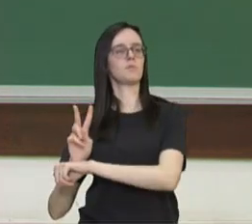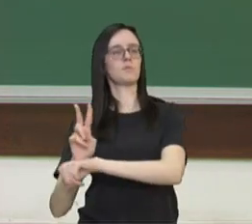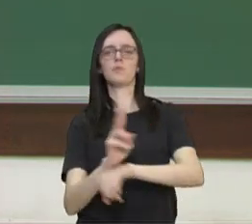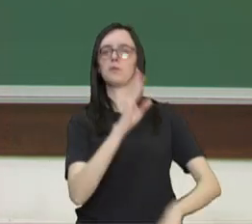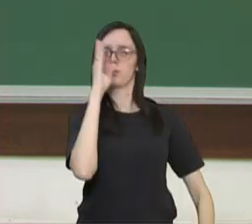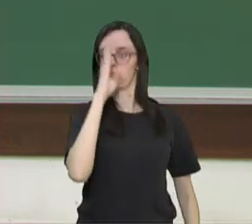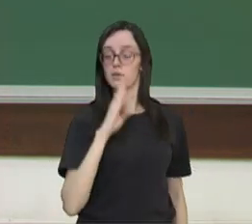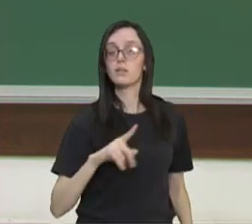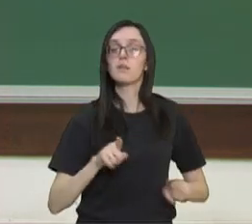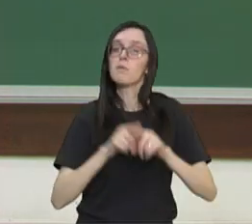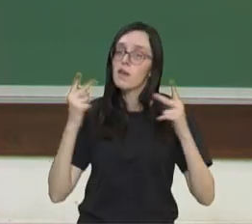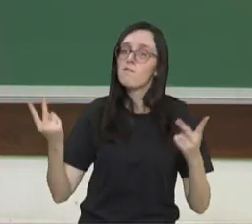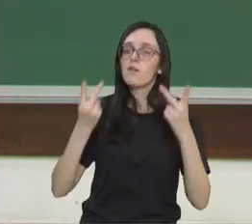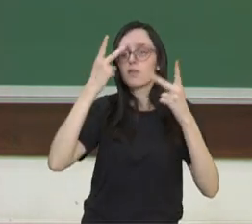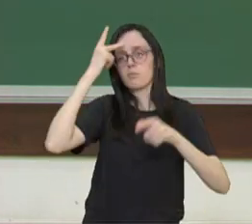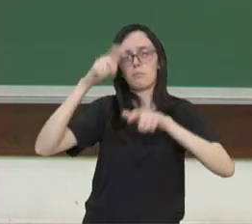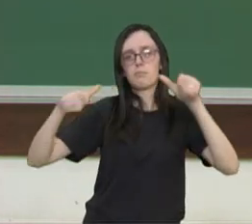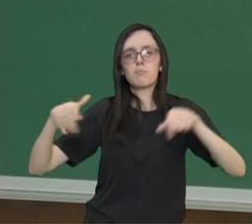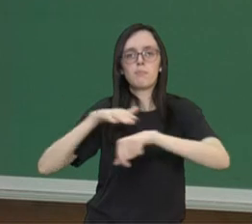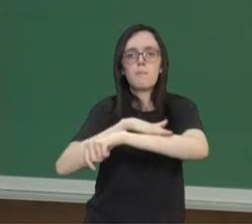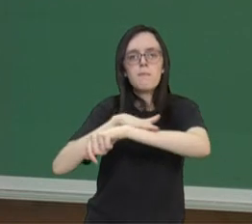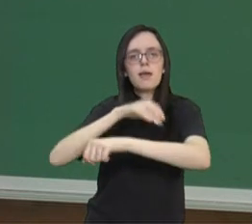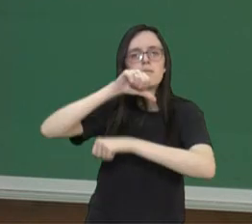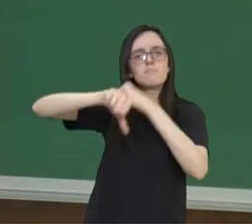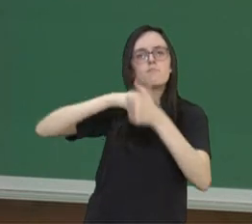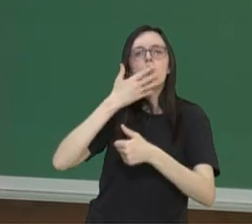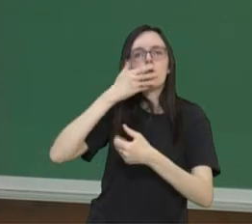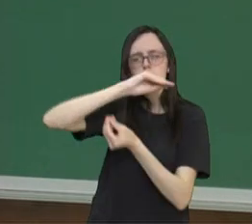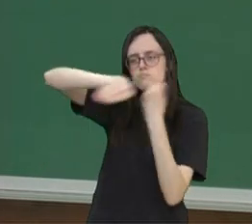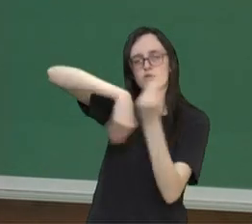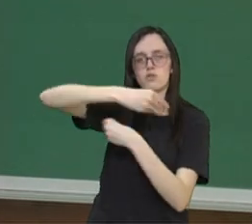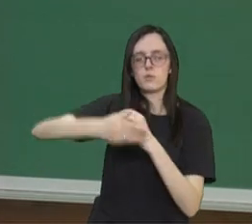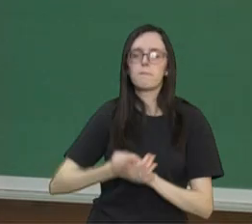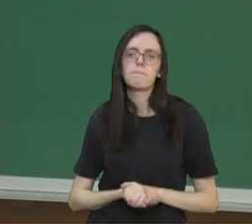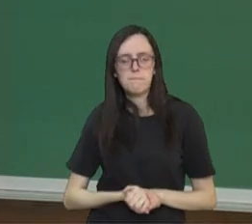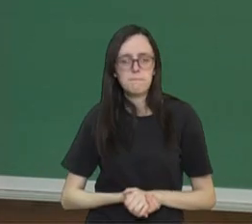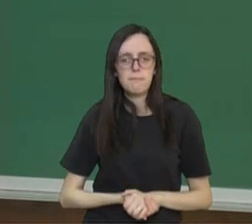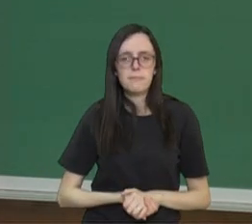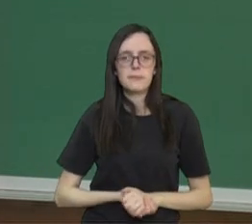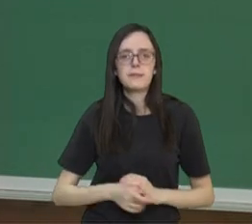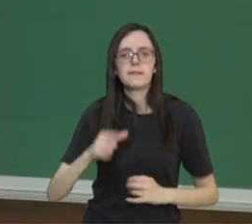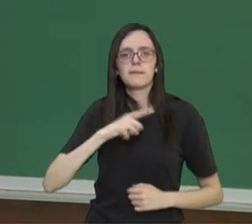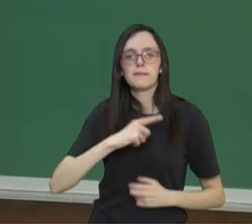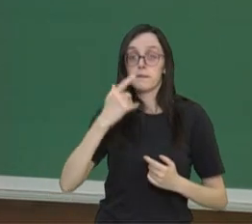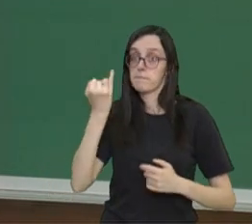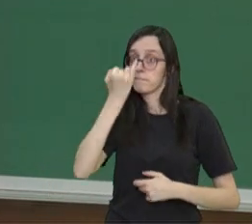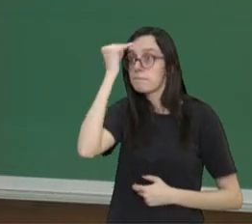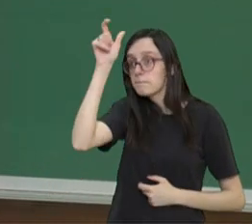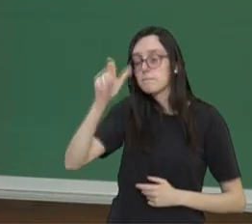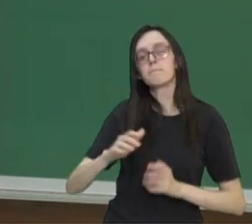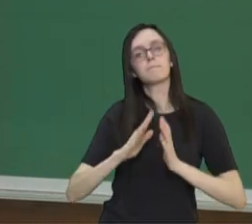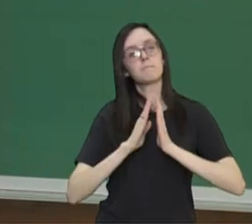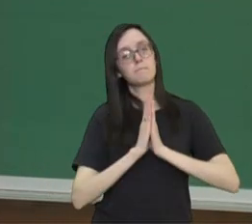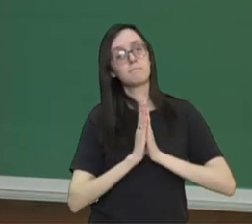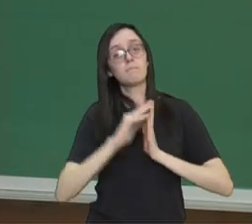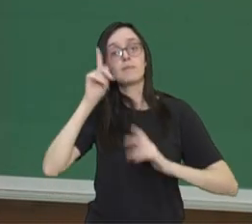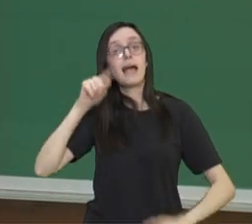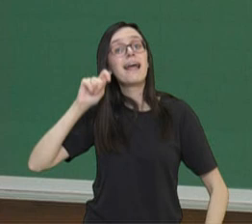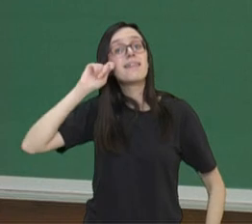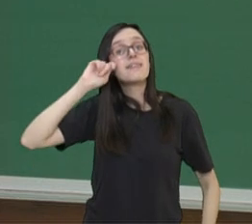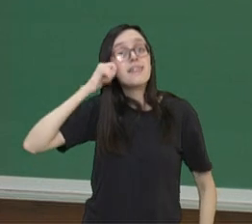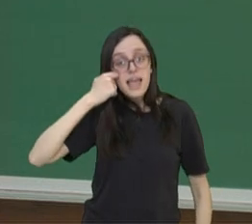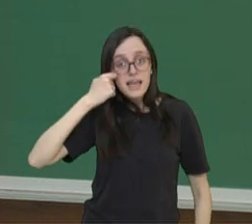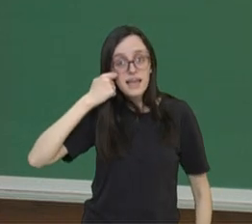a valorização do mestiço, como a gente falou. Detalhe para Nossa Senhora da Conceição Aparecida, você já reparou, ela é uma santa